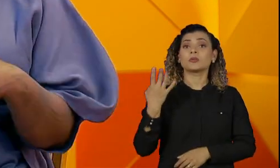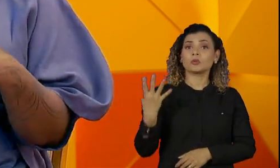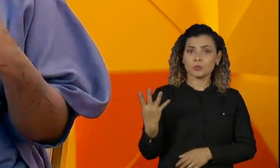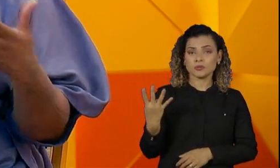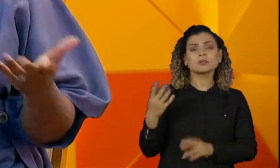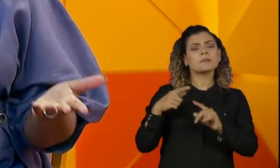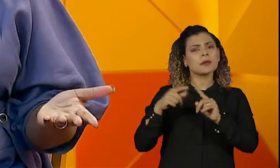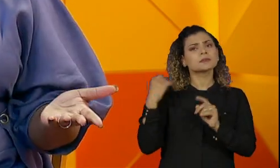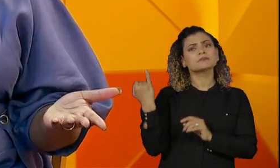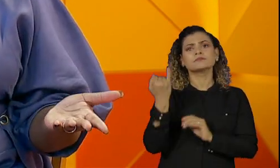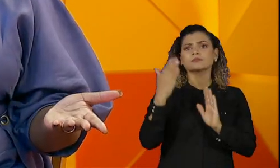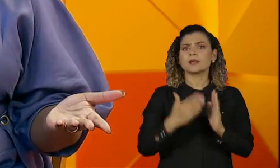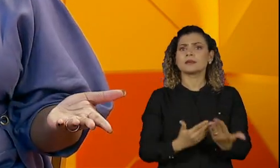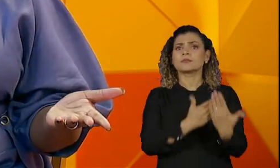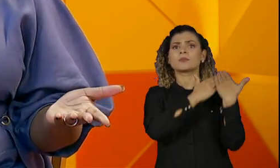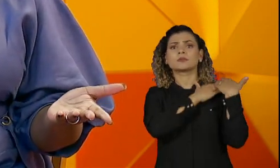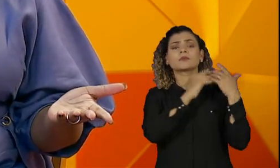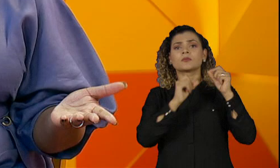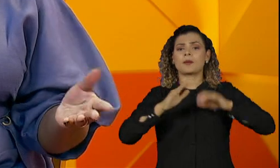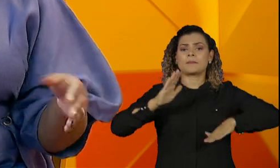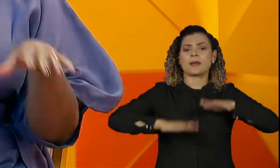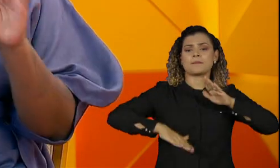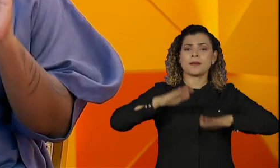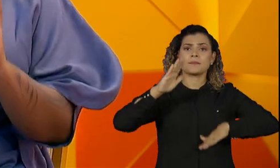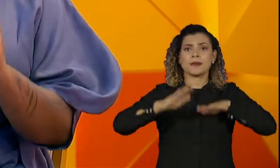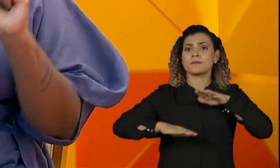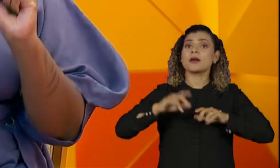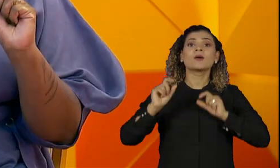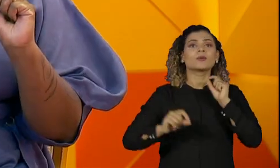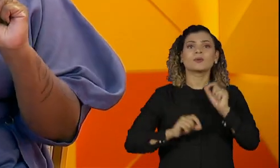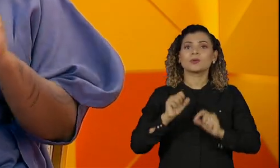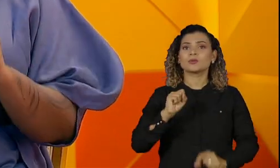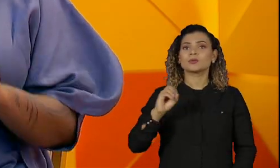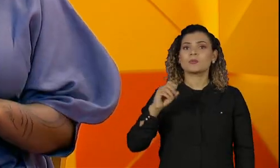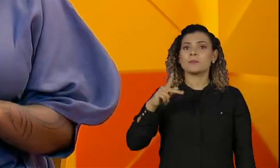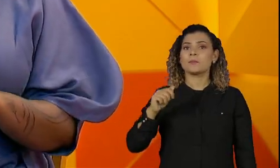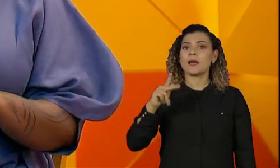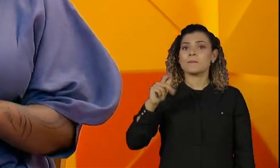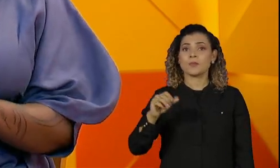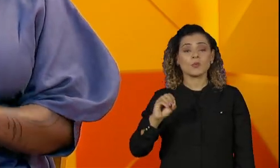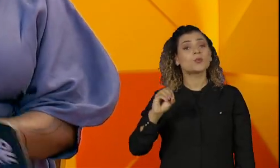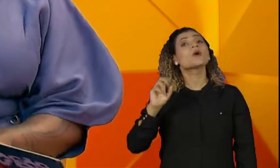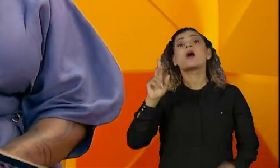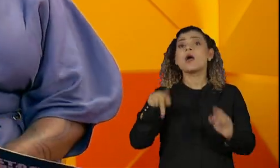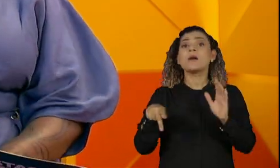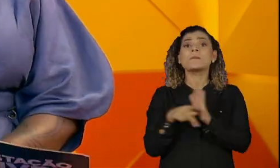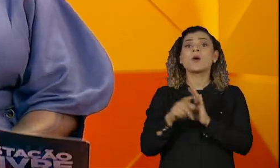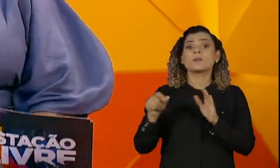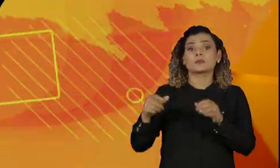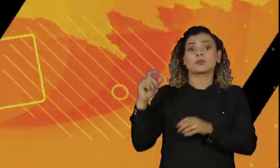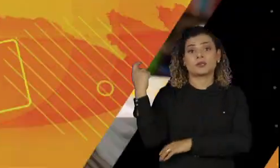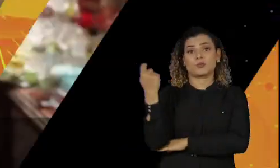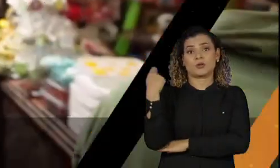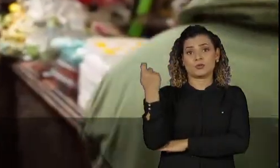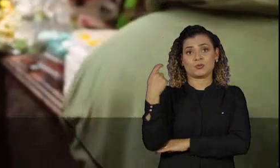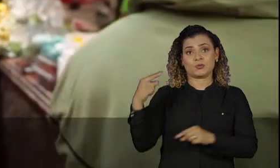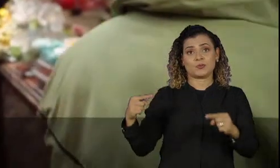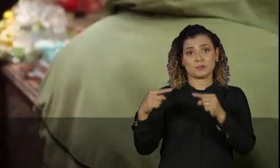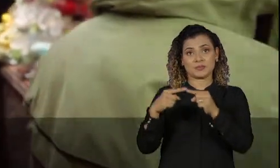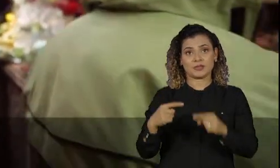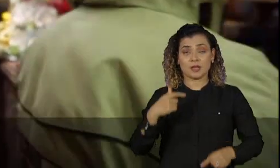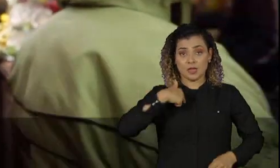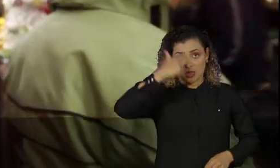por preservar a memória do tambor conhecido como sopapo, que é um instrumento típico da região. Já estão dizendo que